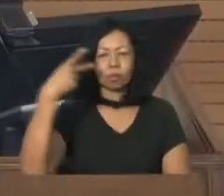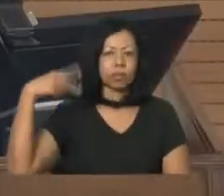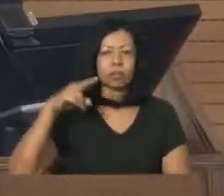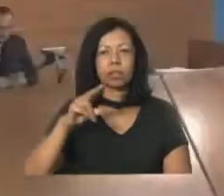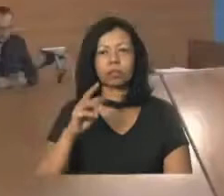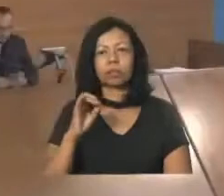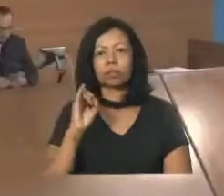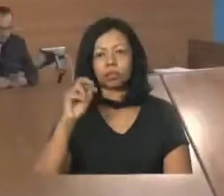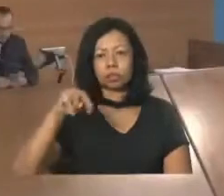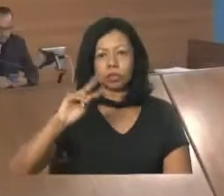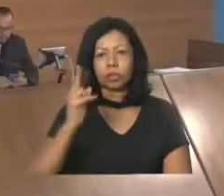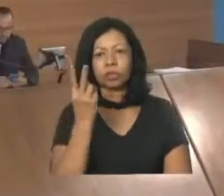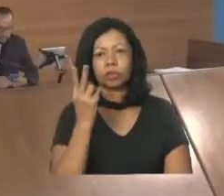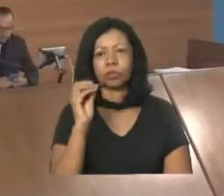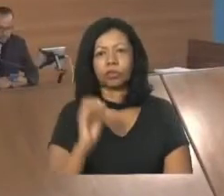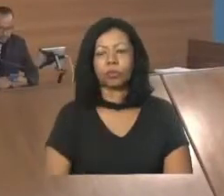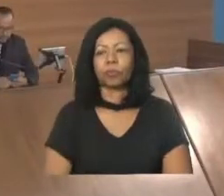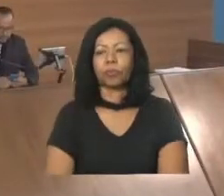Tinho.